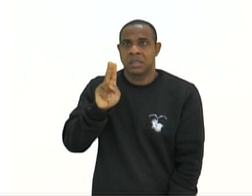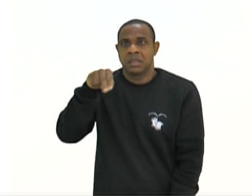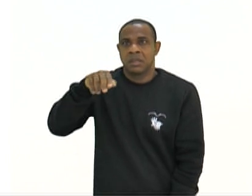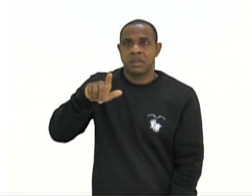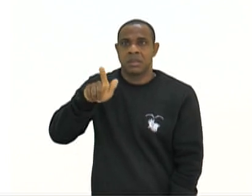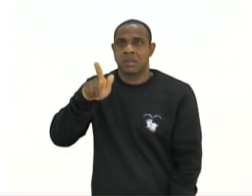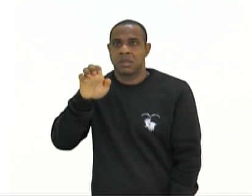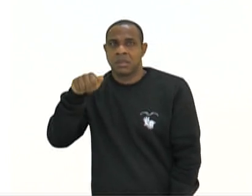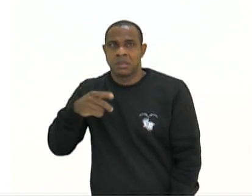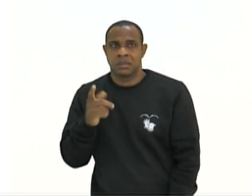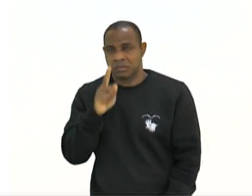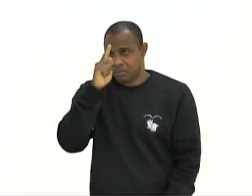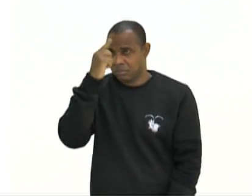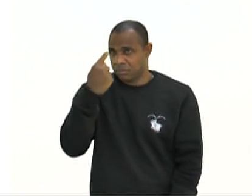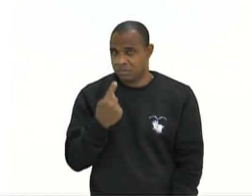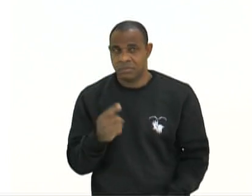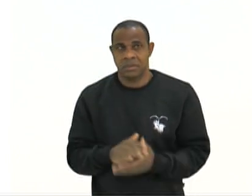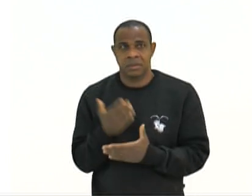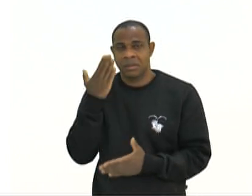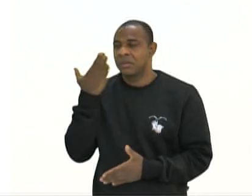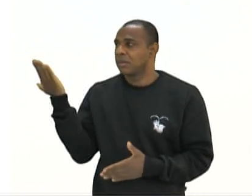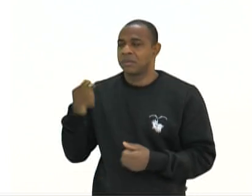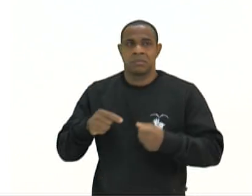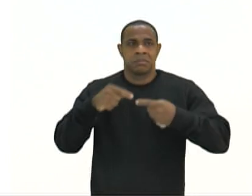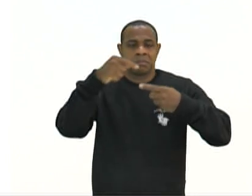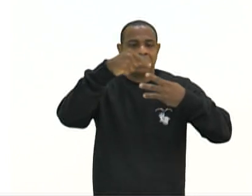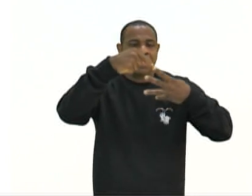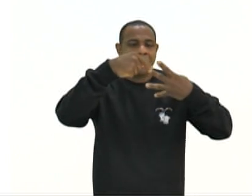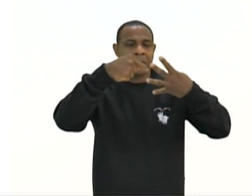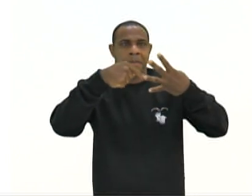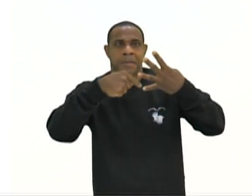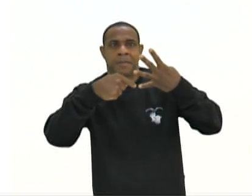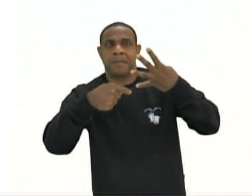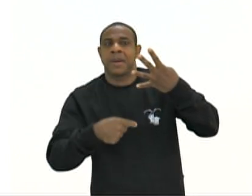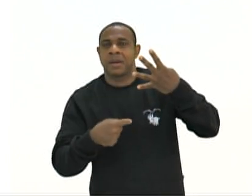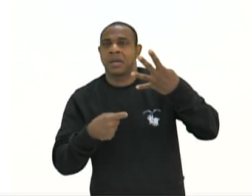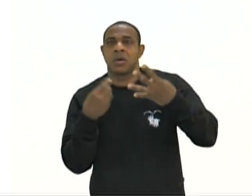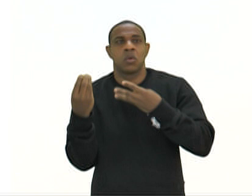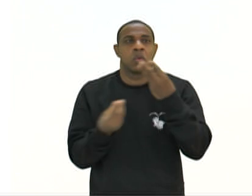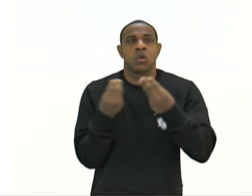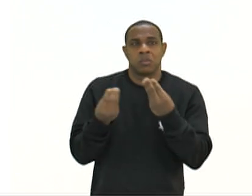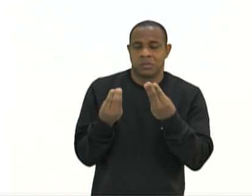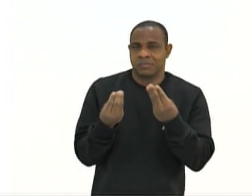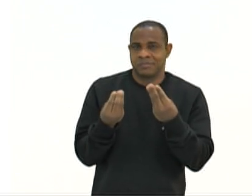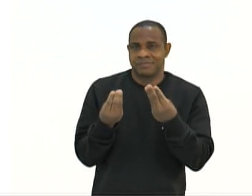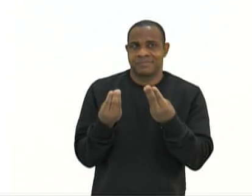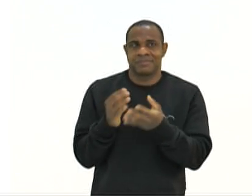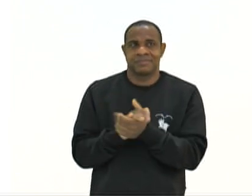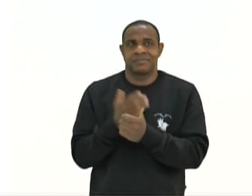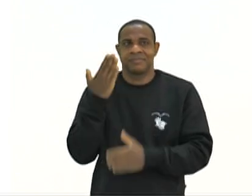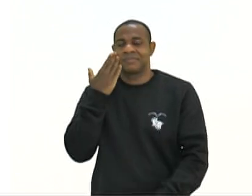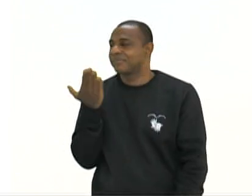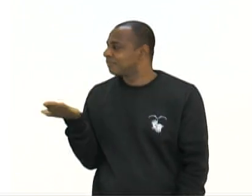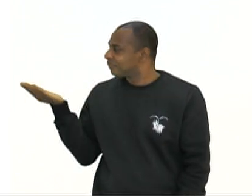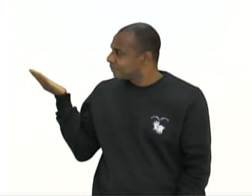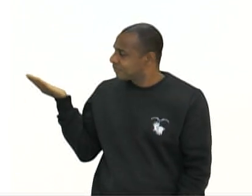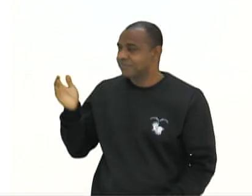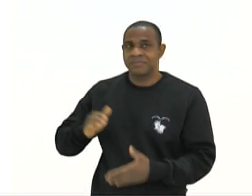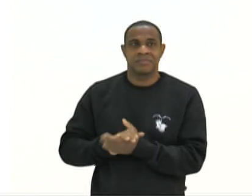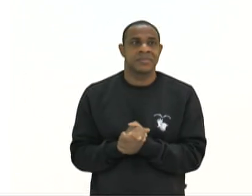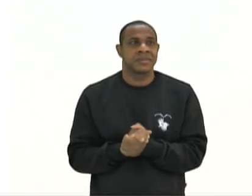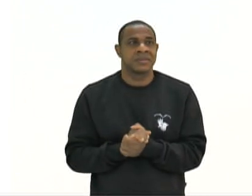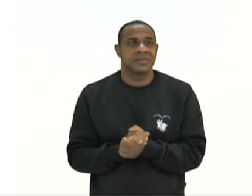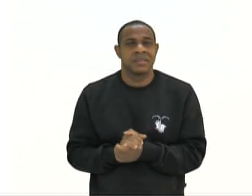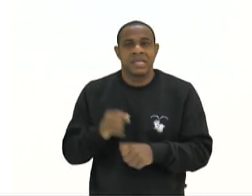onda luminosa. A terceira, onda em uma corda. E a quarta opção, ondas unidimensionais. Então,